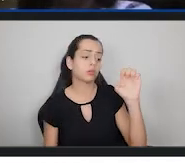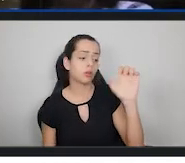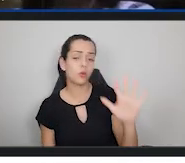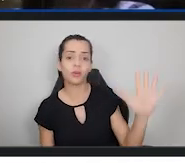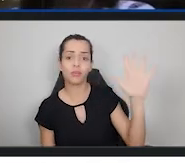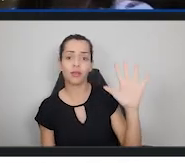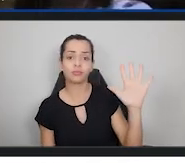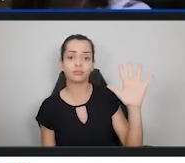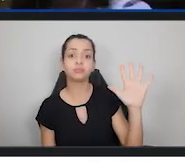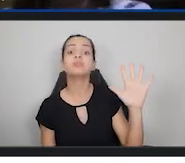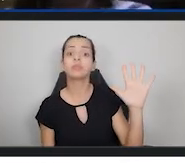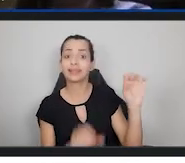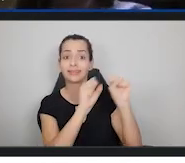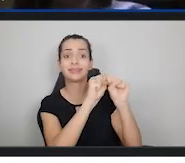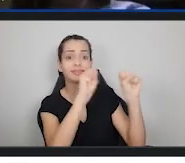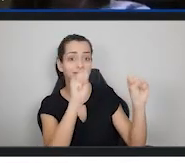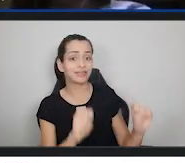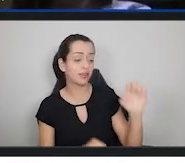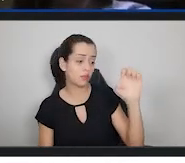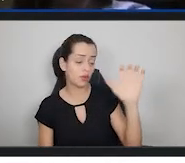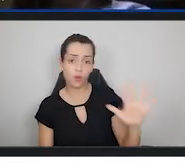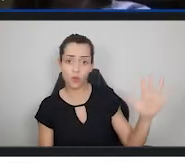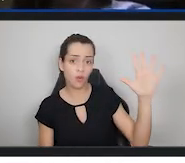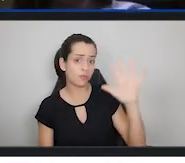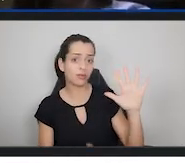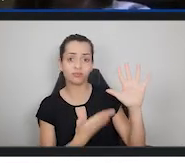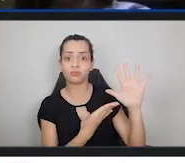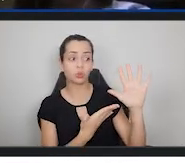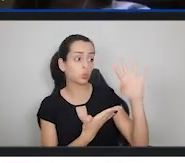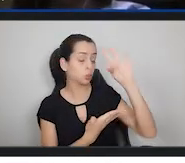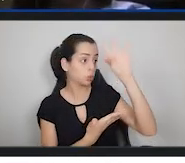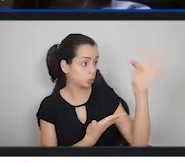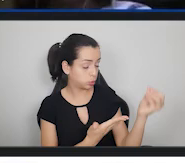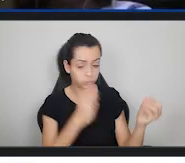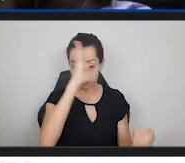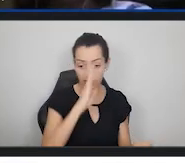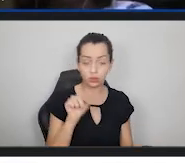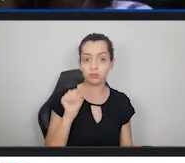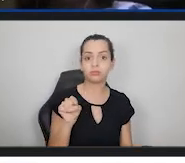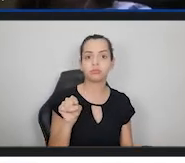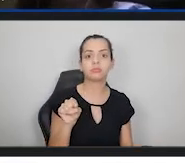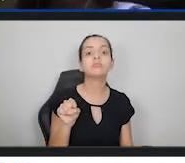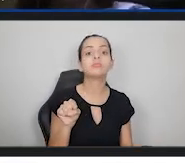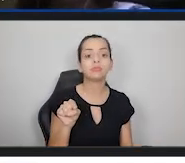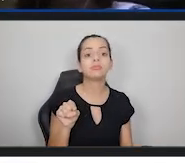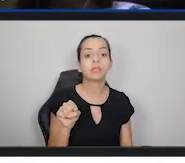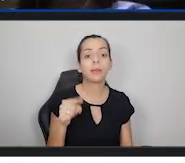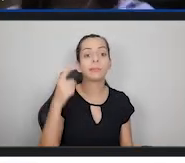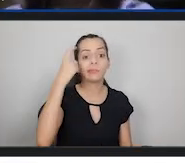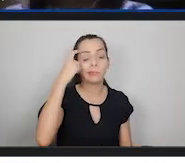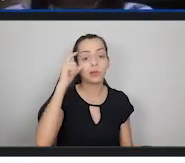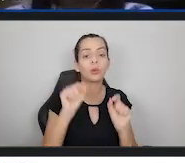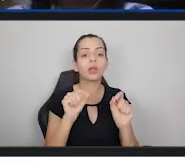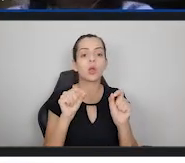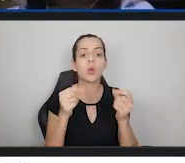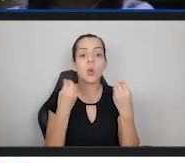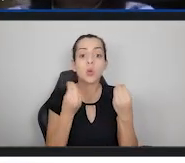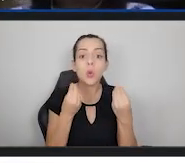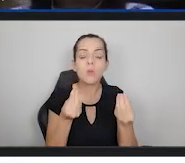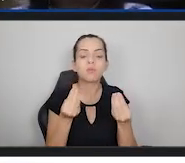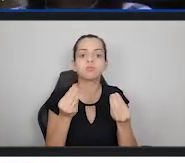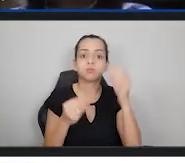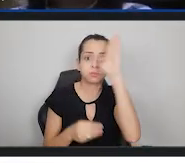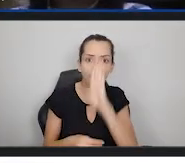um paralelo, só Minas Gerais. Então, se a gente pega o Brasil todo, o Brasil todo ele pode ser comparado aqui